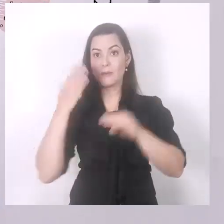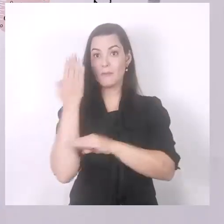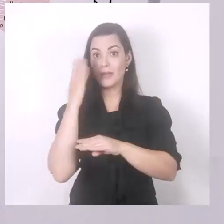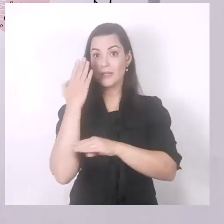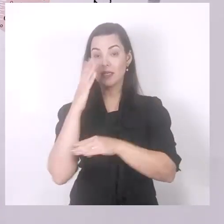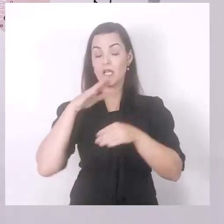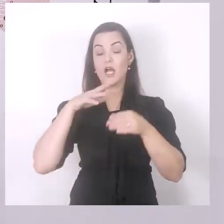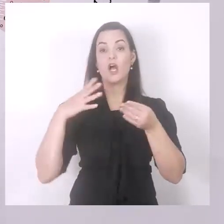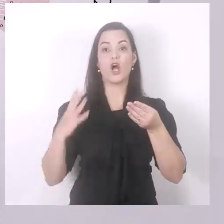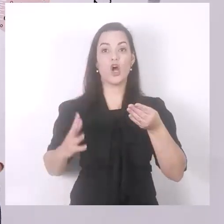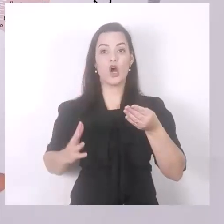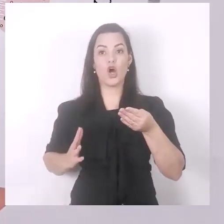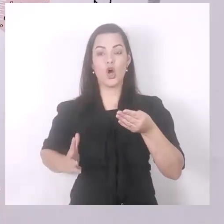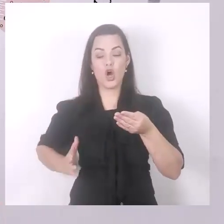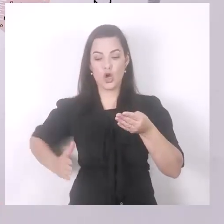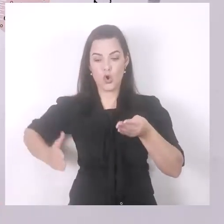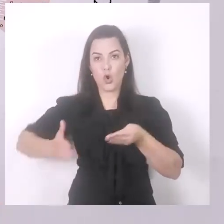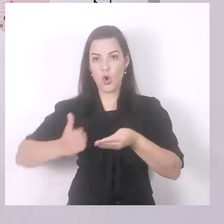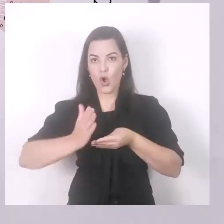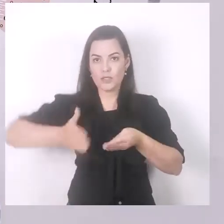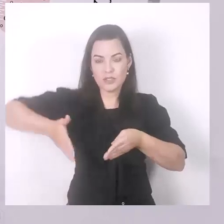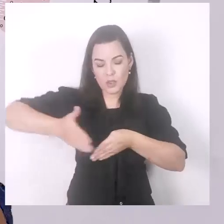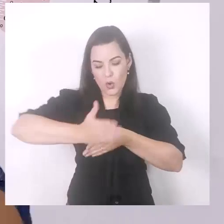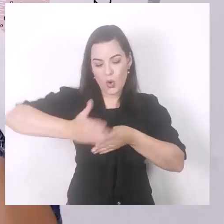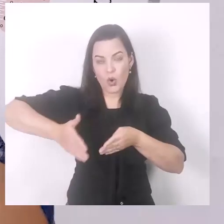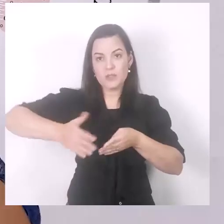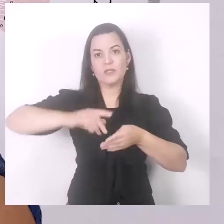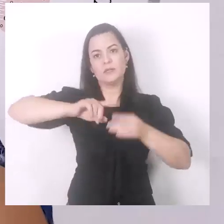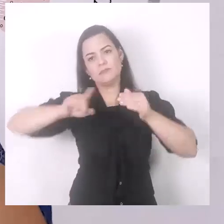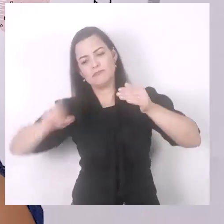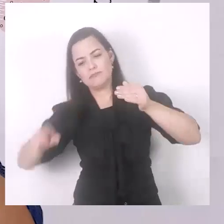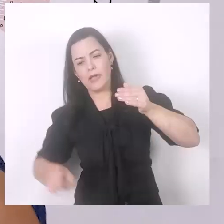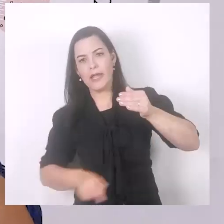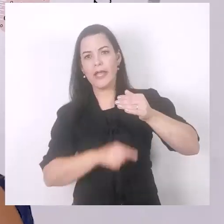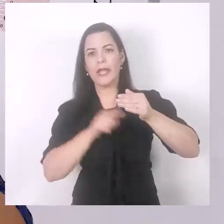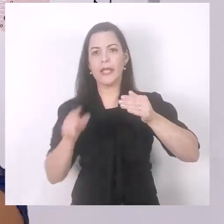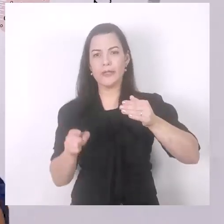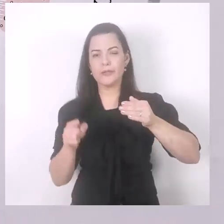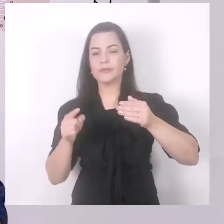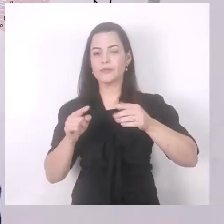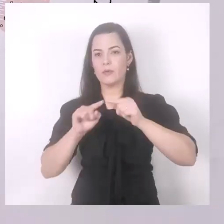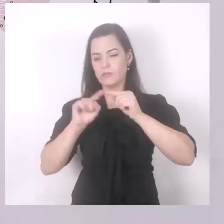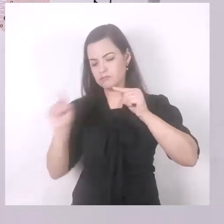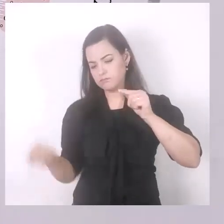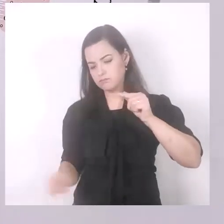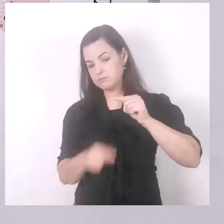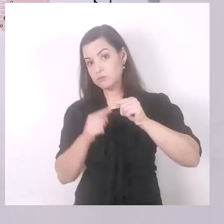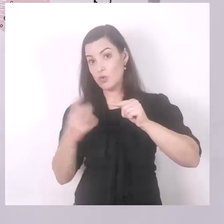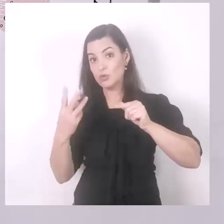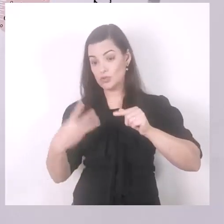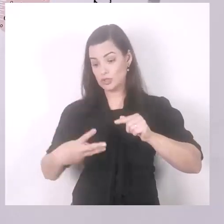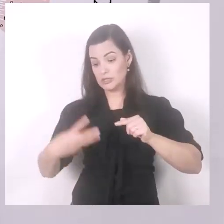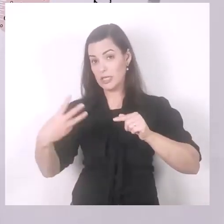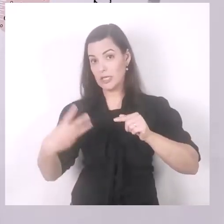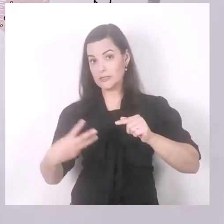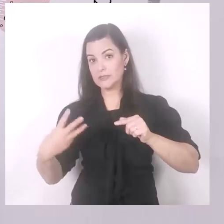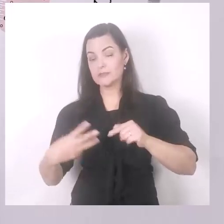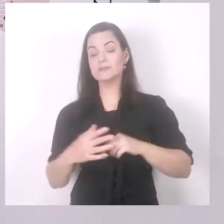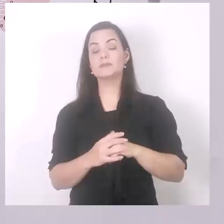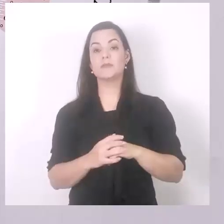em formato arredondado, né? Eles tentavam fazer as 3 placas ficarem aí com um formato mais